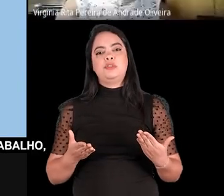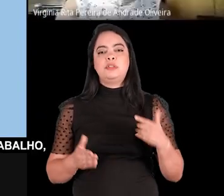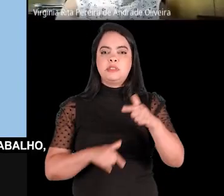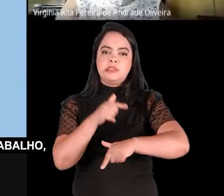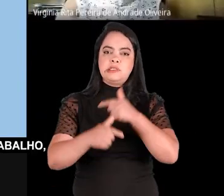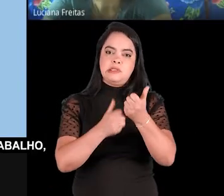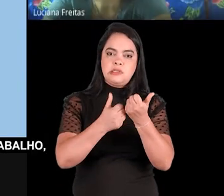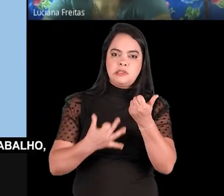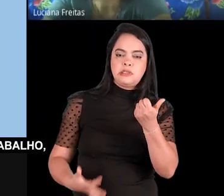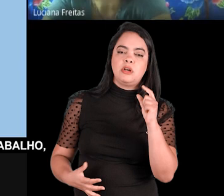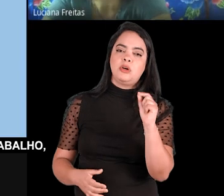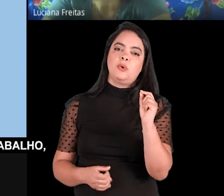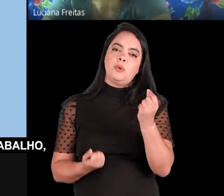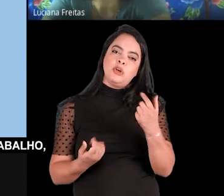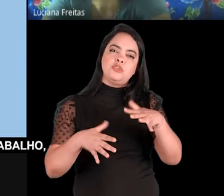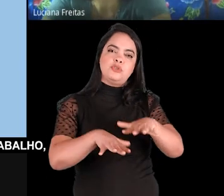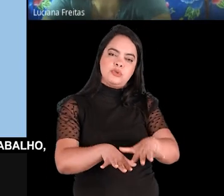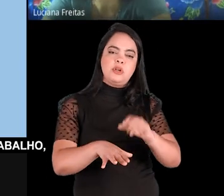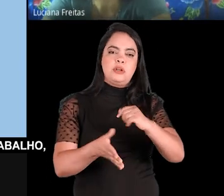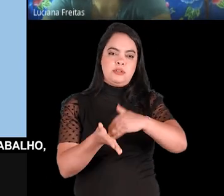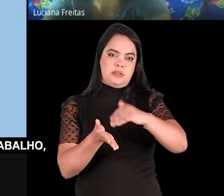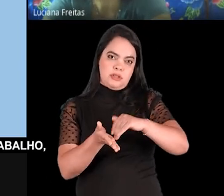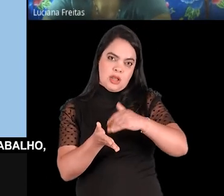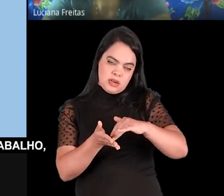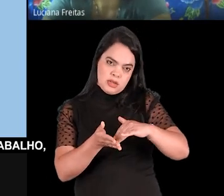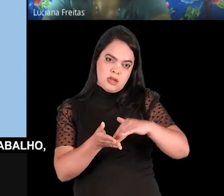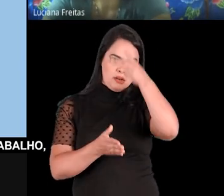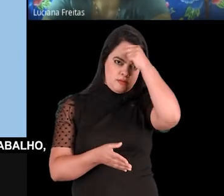de Educação Inclusiva da Secretaria Municipal de Educação.